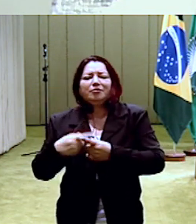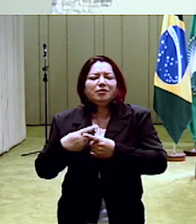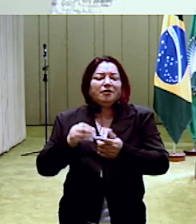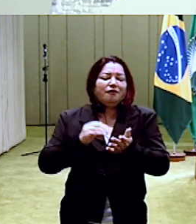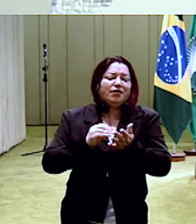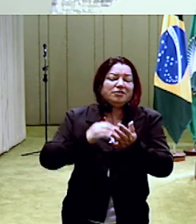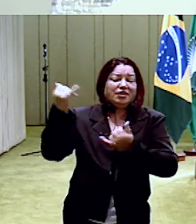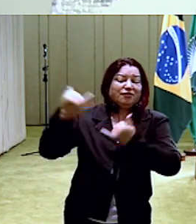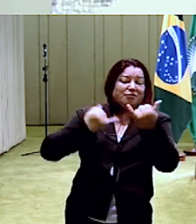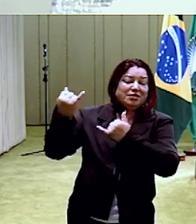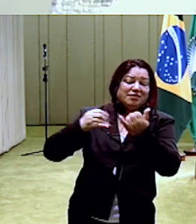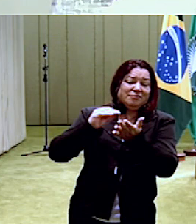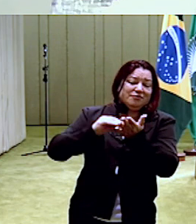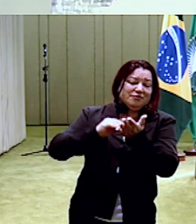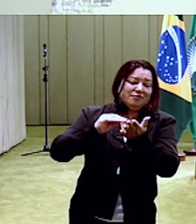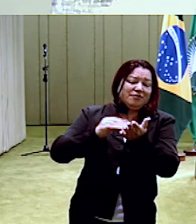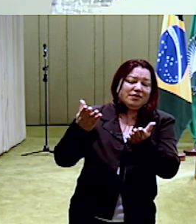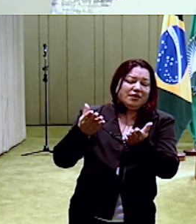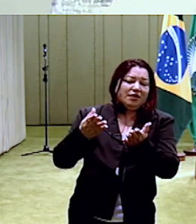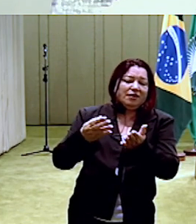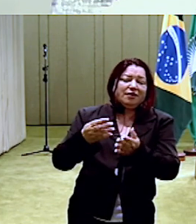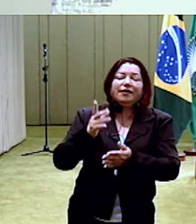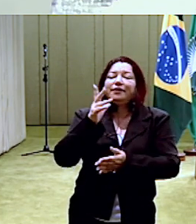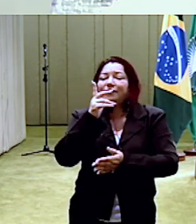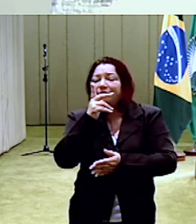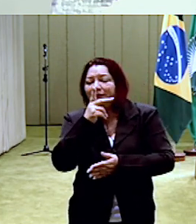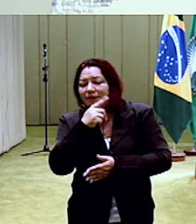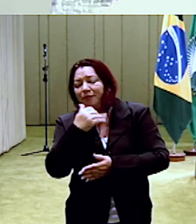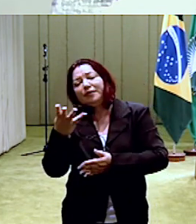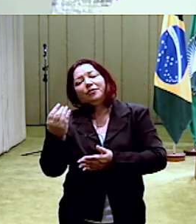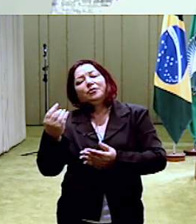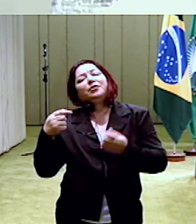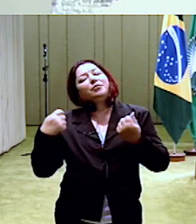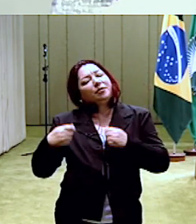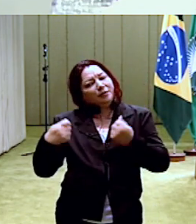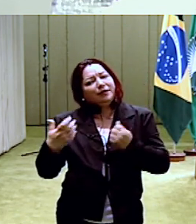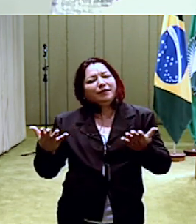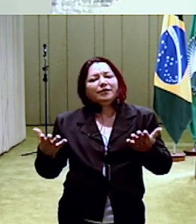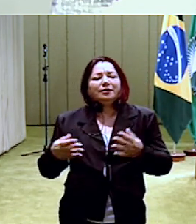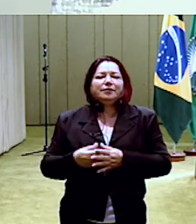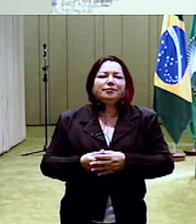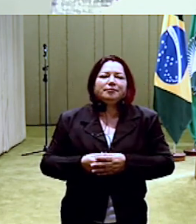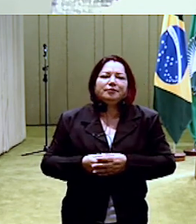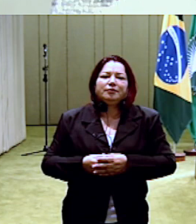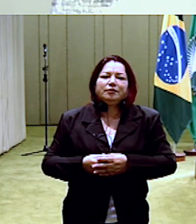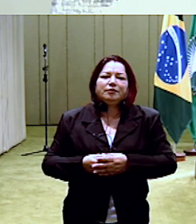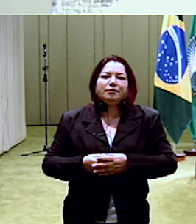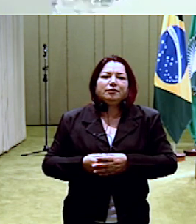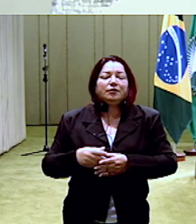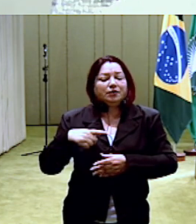fornecer todas as informações que são solicitadas, todas as documentações que são necessárias para a concessão de vistos, né?